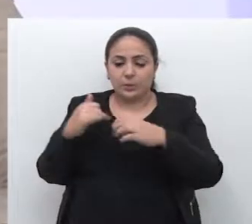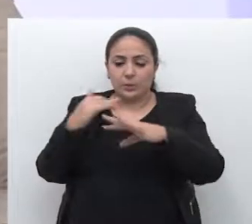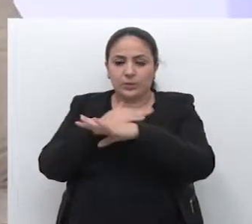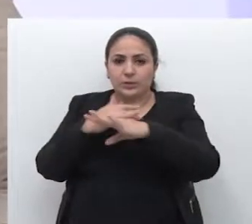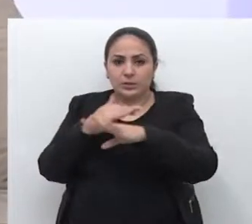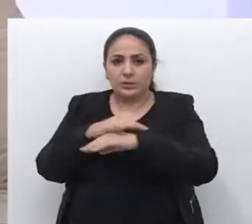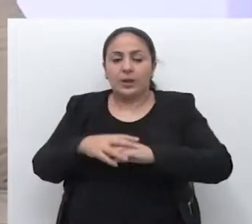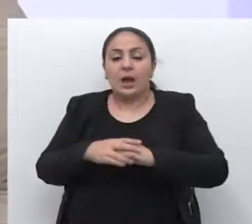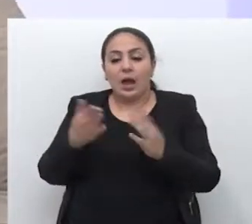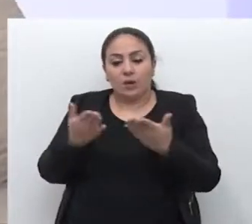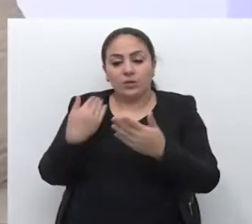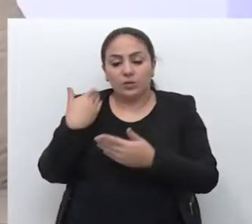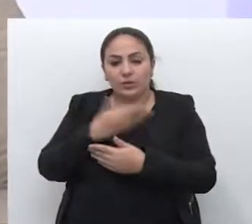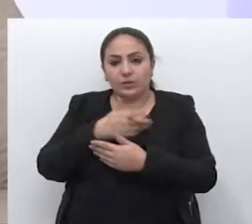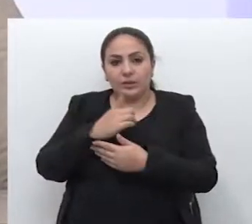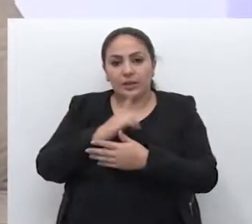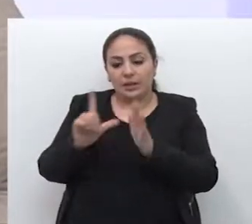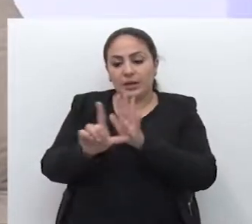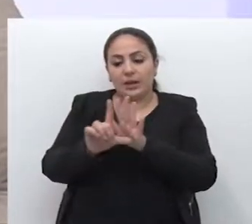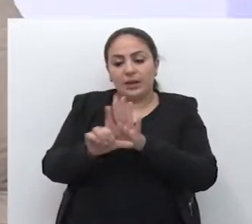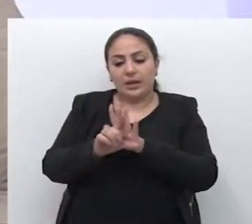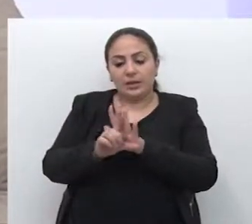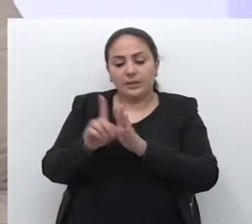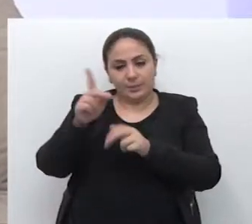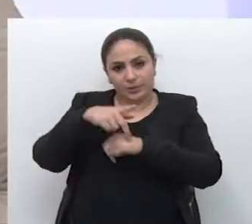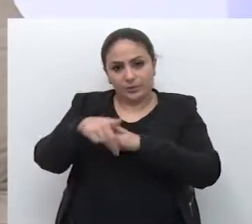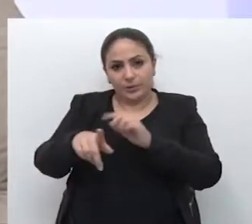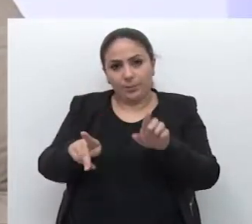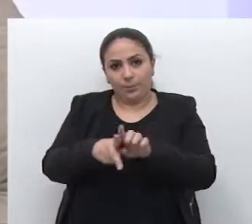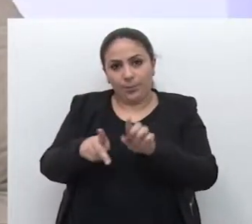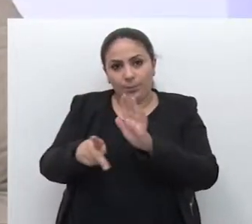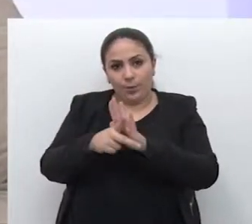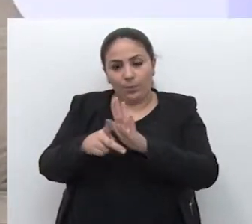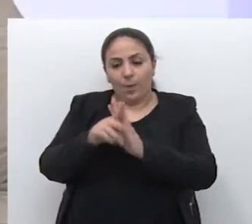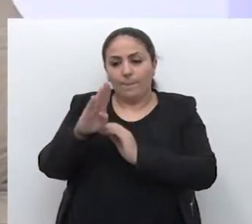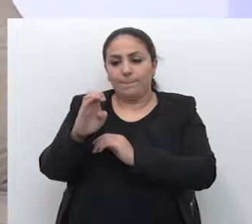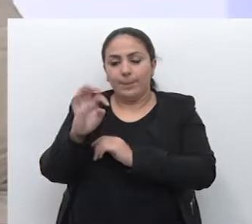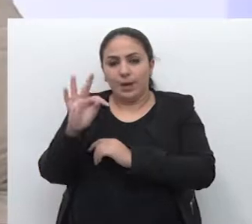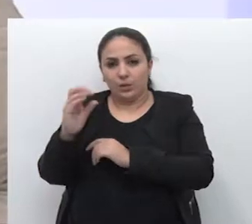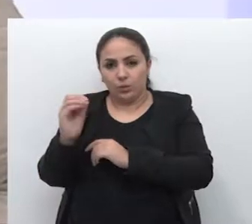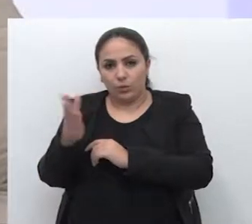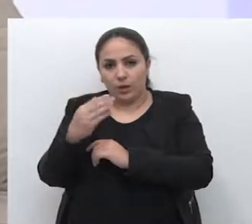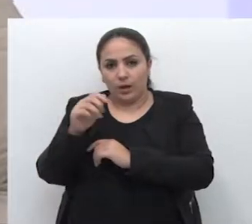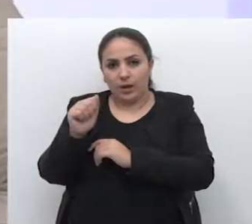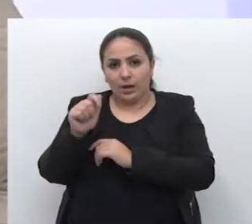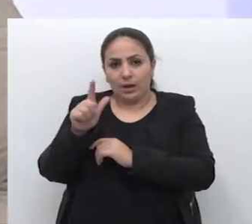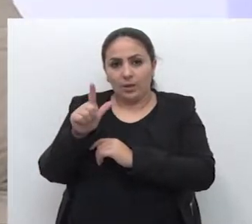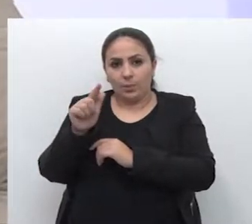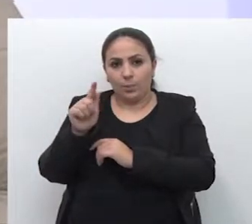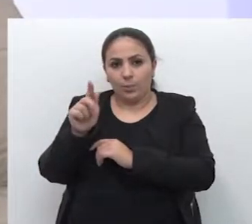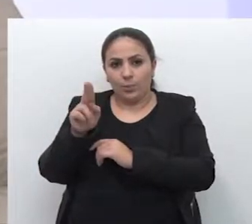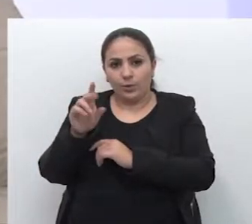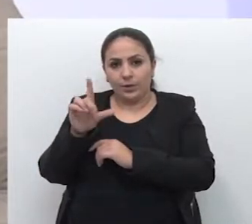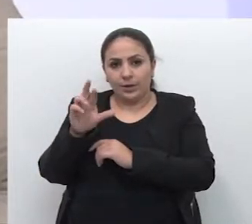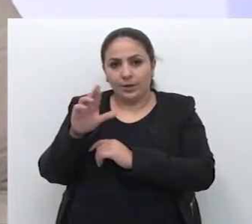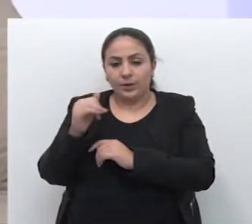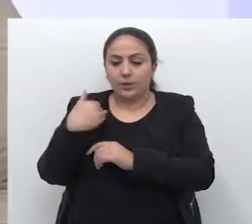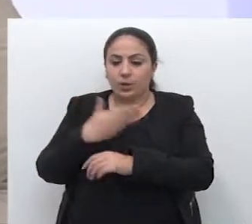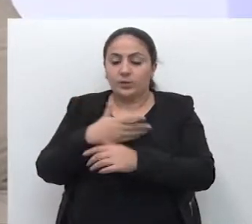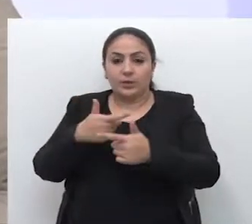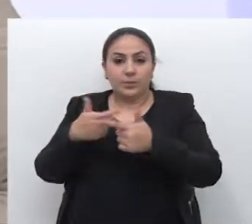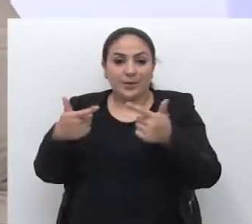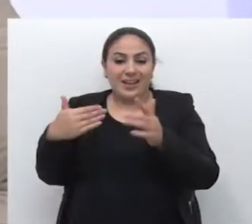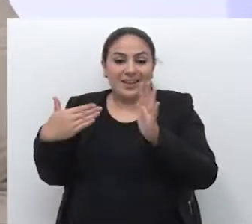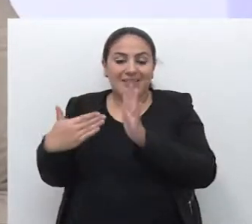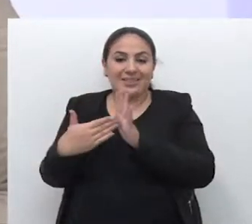lei, inclusive uma lei de um passo-fundense, né, do Beto Albuquerque, que ele trouxe essa questão de que nós ampliamos a